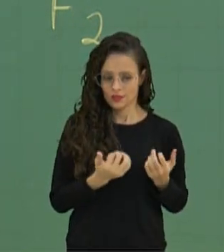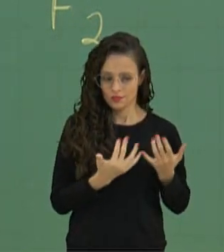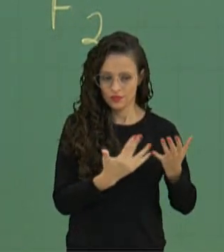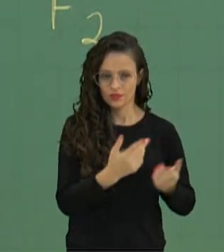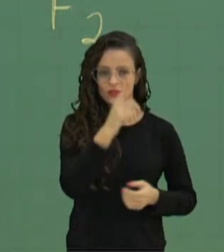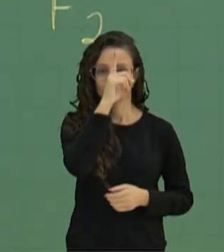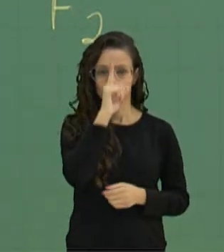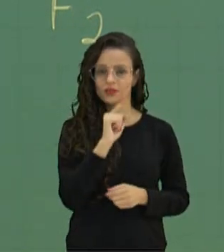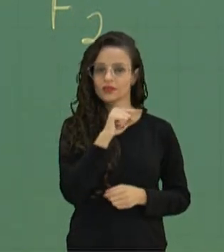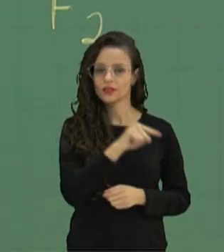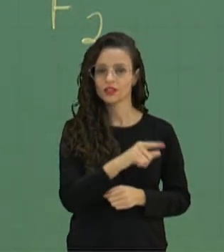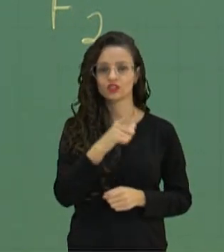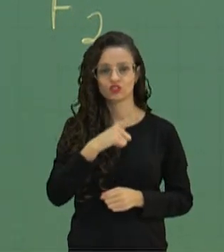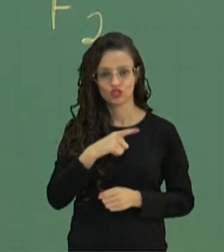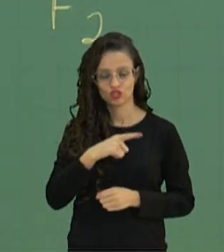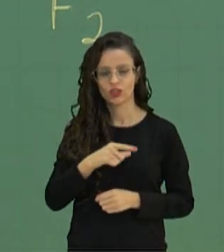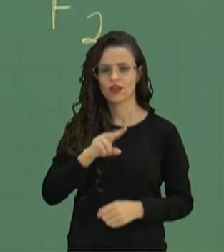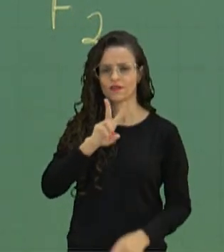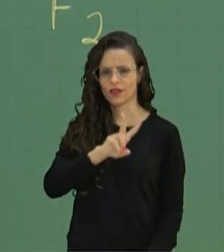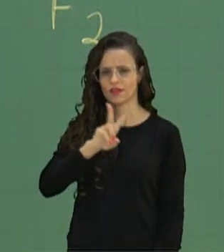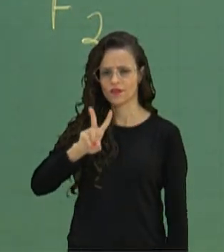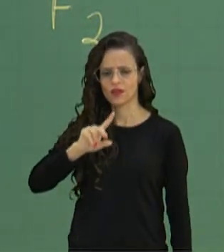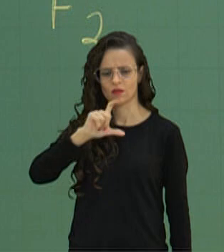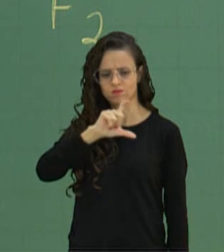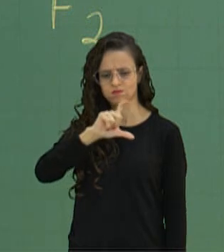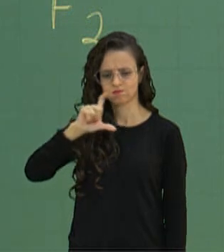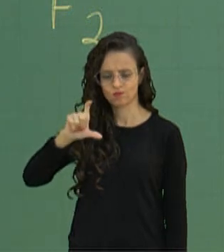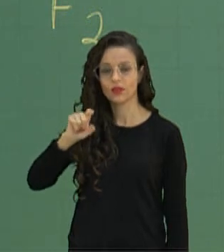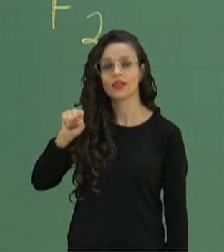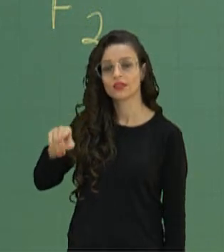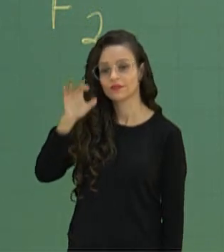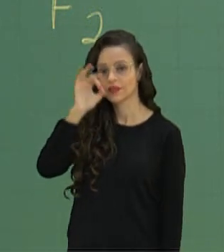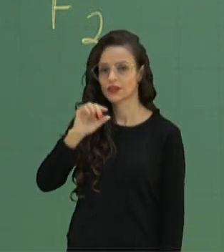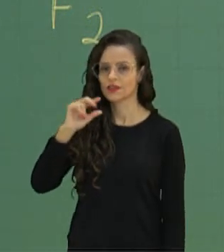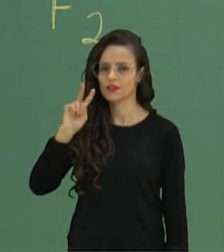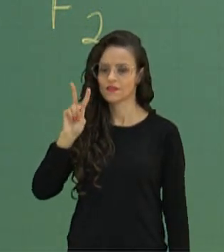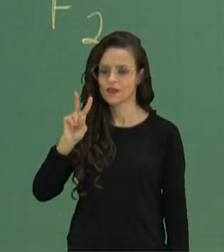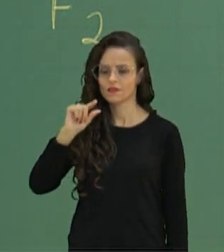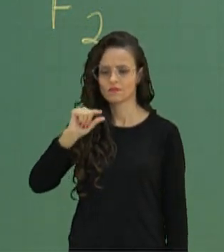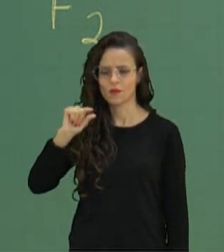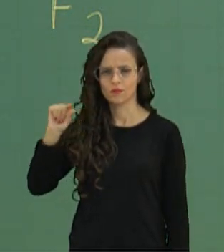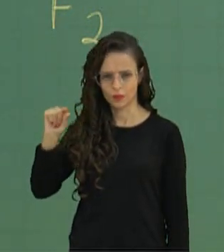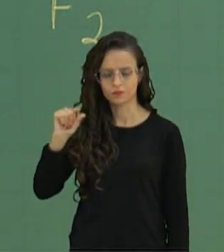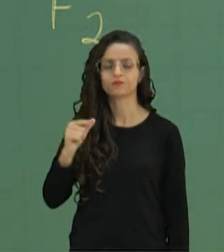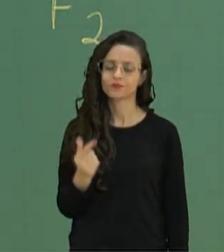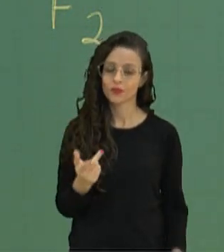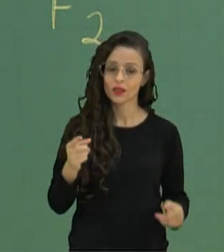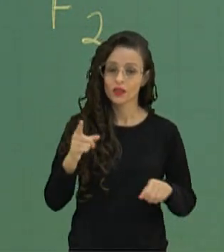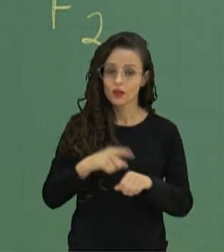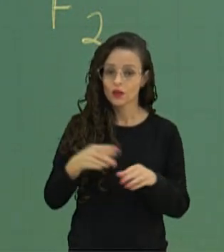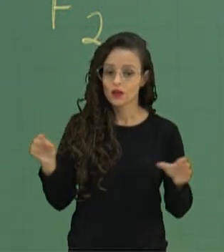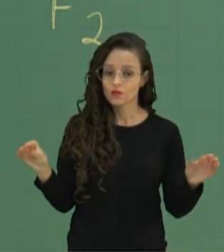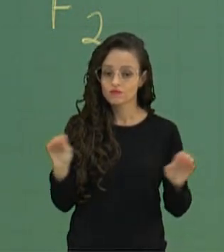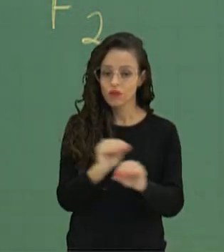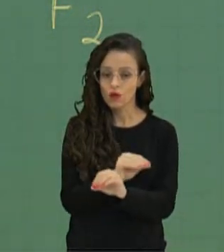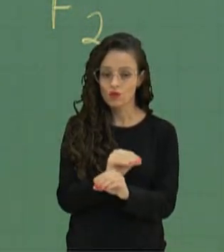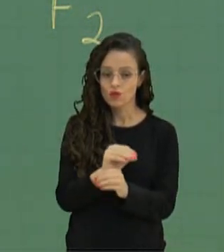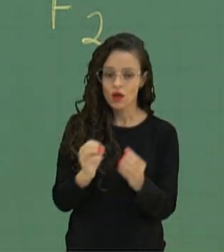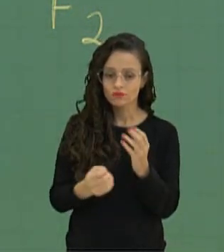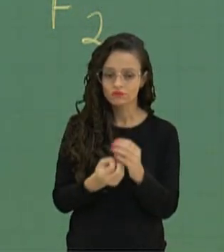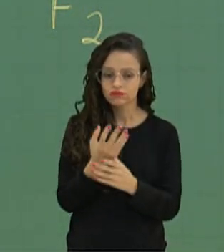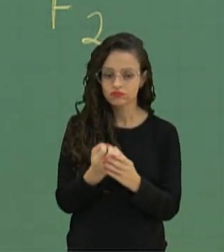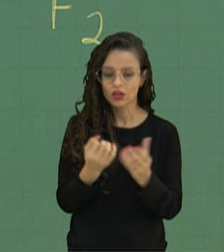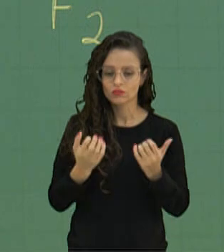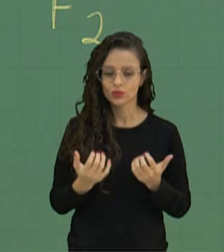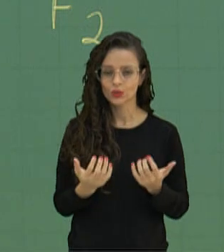amarela tinham 2 fatores, Vzão. E a semente verde, Vzinho. No momento em que houve o cruzamento, eles